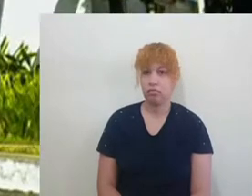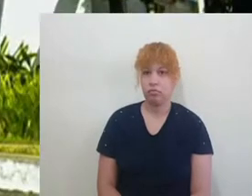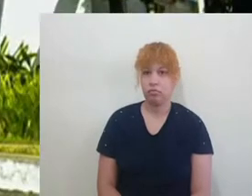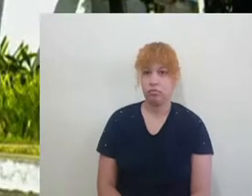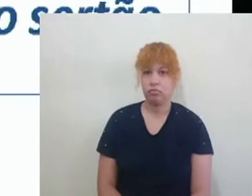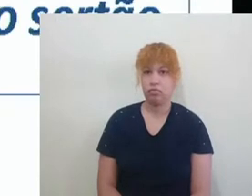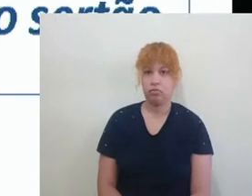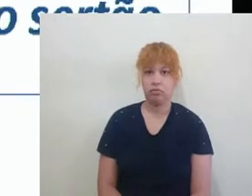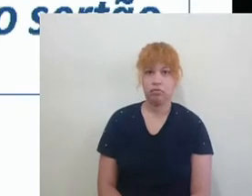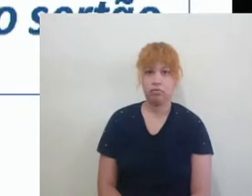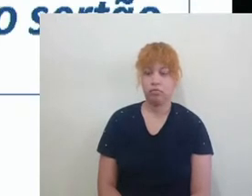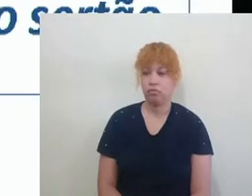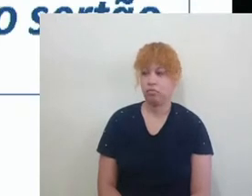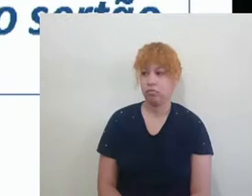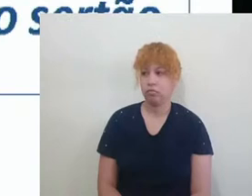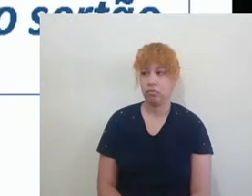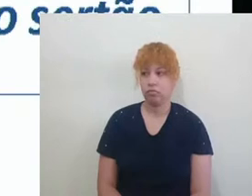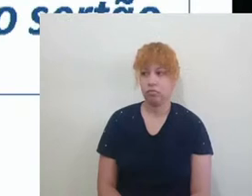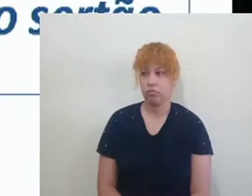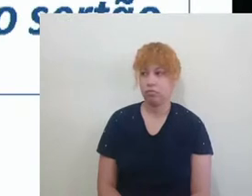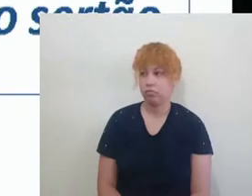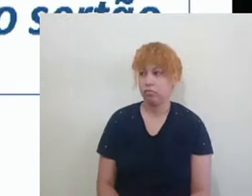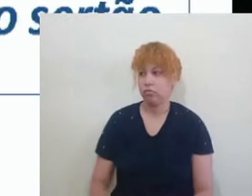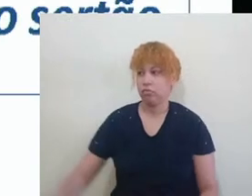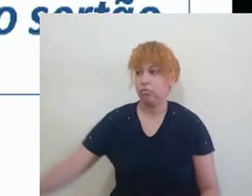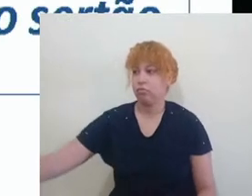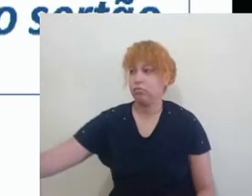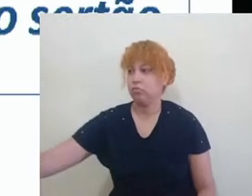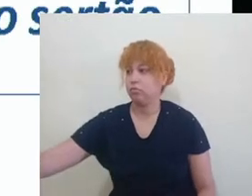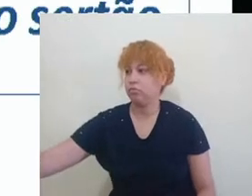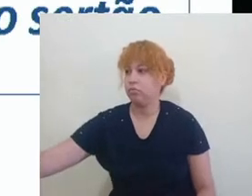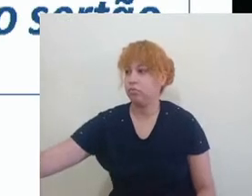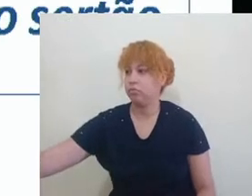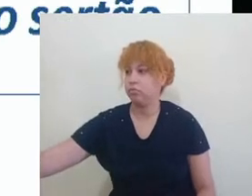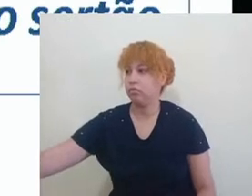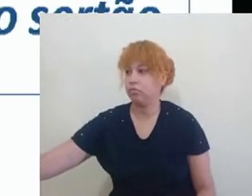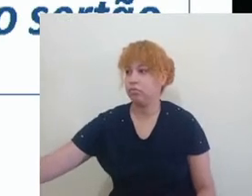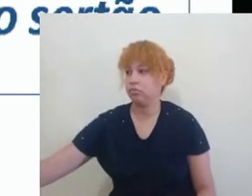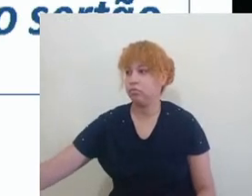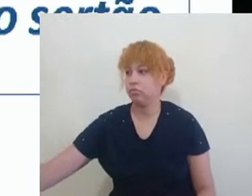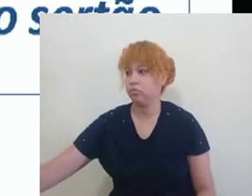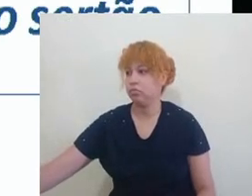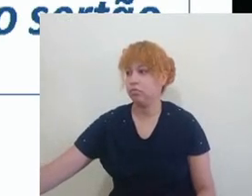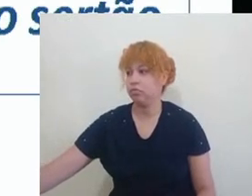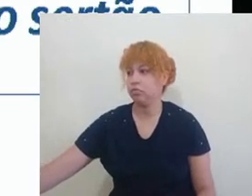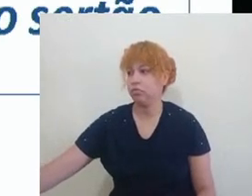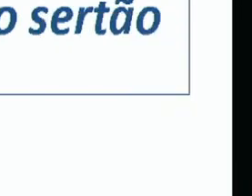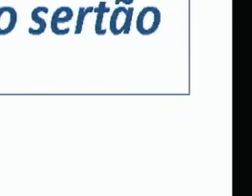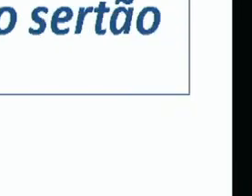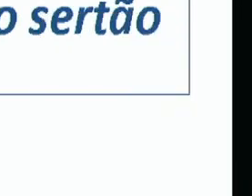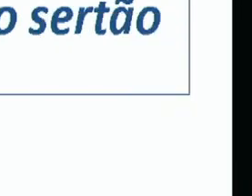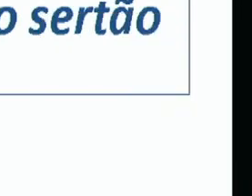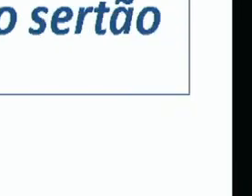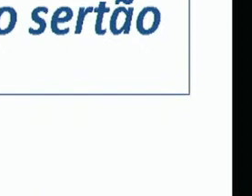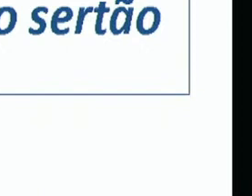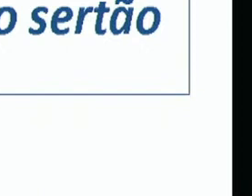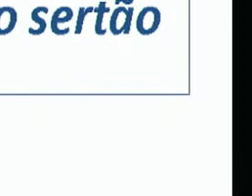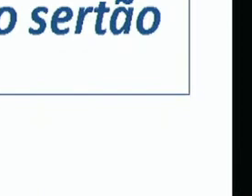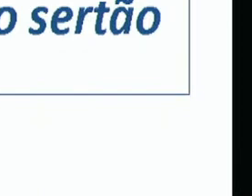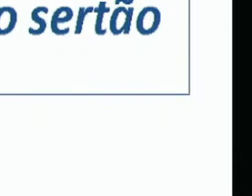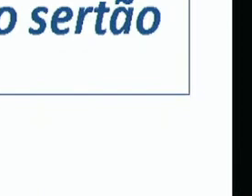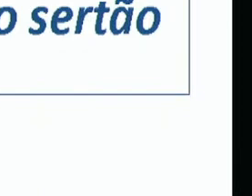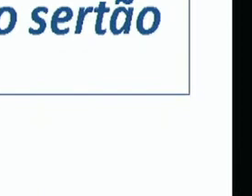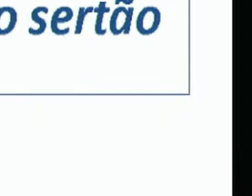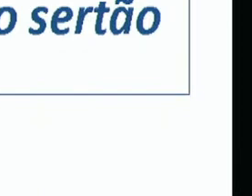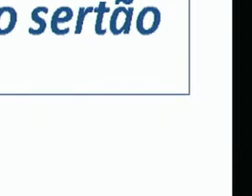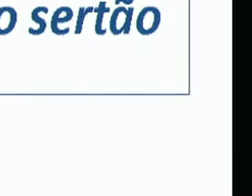Salve tu, ó rural, que abraças este vasto Nordeste em missão.